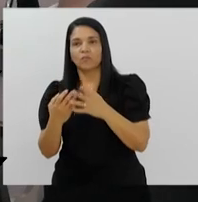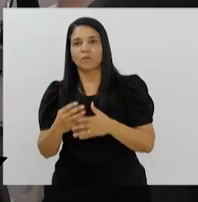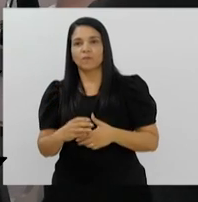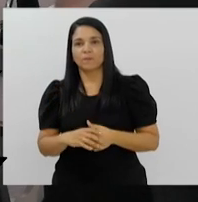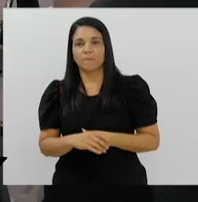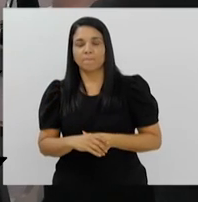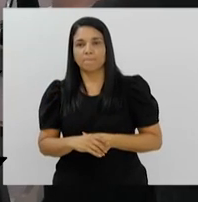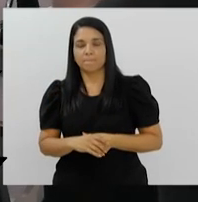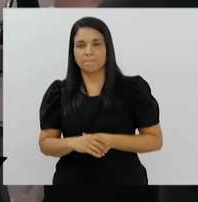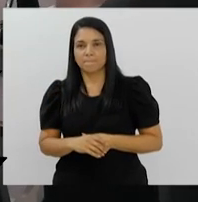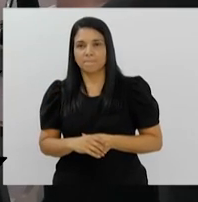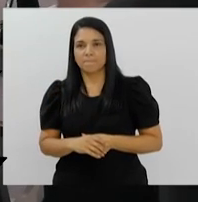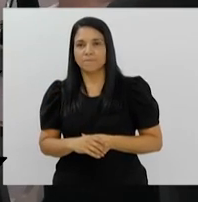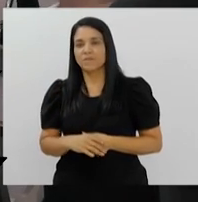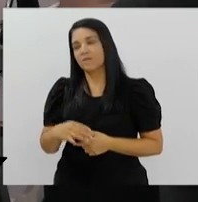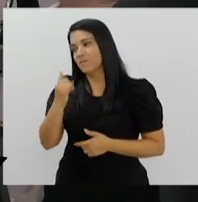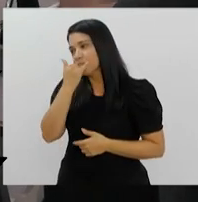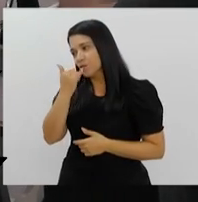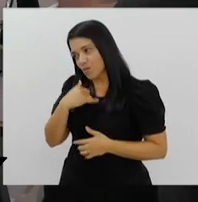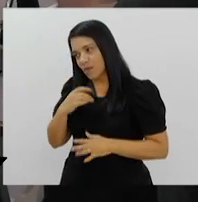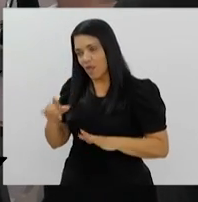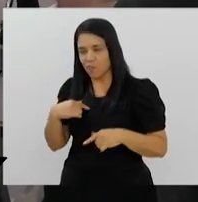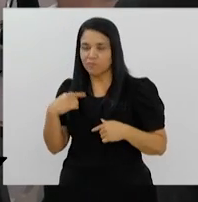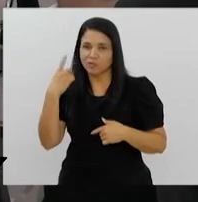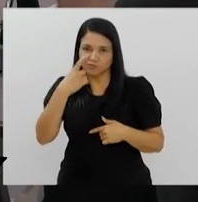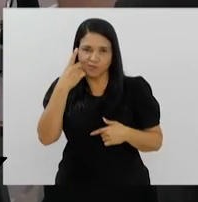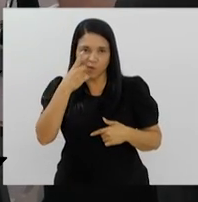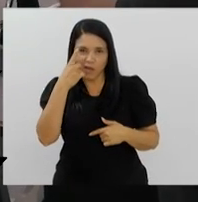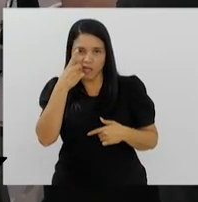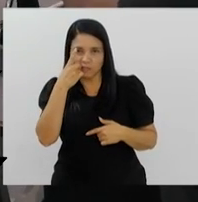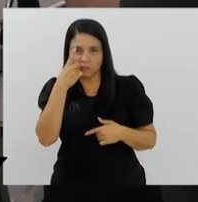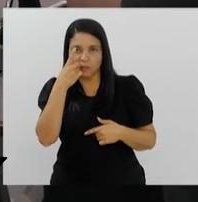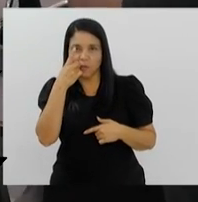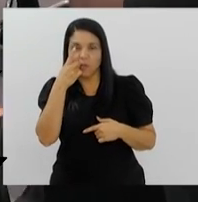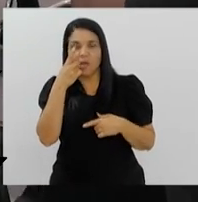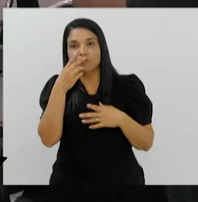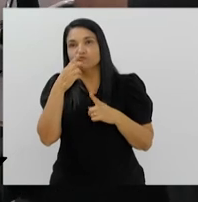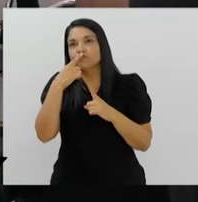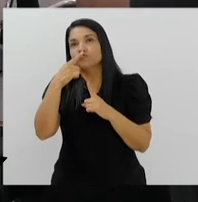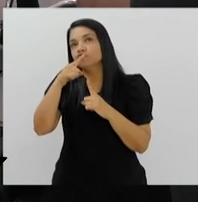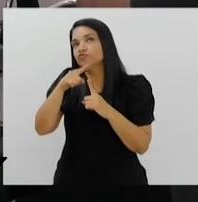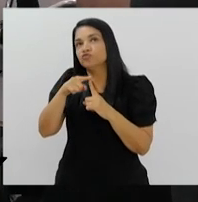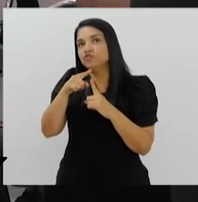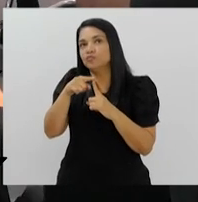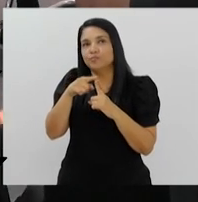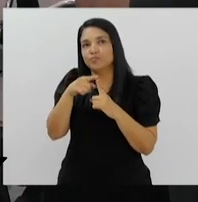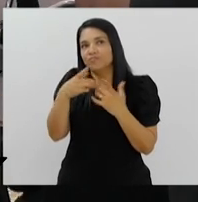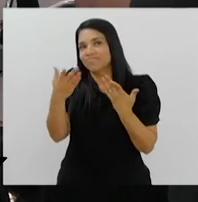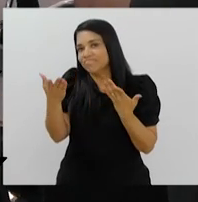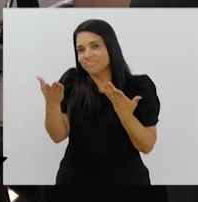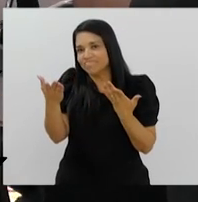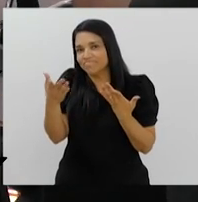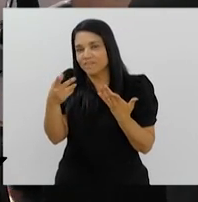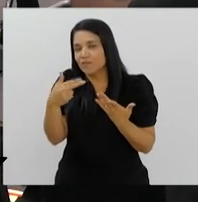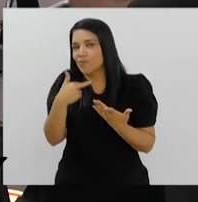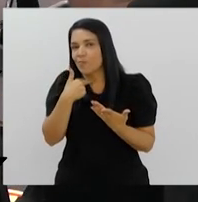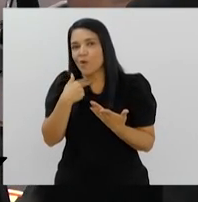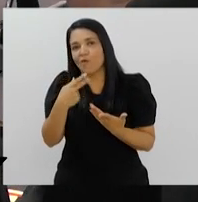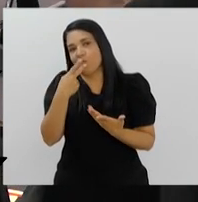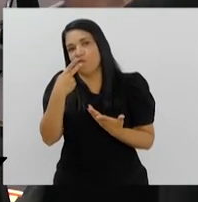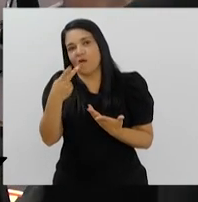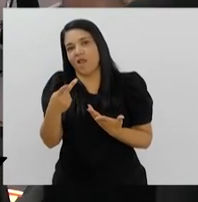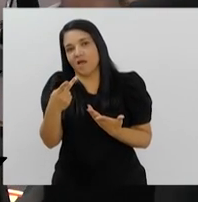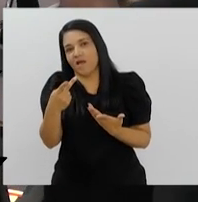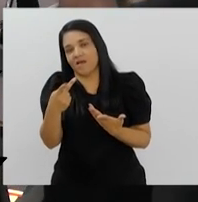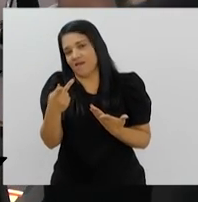mas assim Senhor advogado Eu também sou advogado senhor não pode dizer que é uma espécie de é como se fosse no direito não existe essas figuras